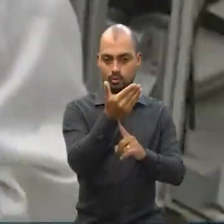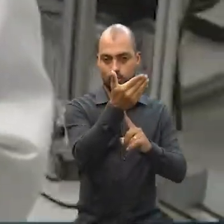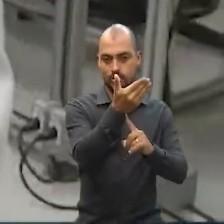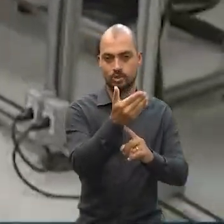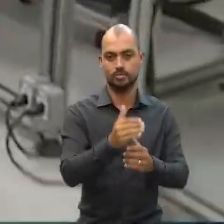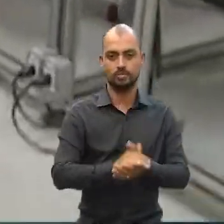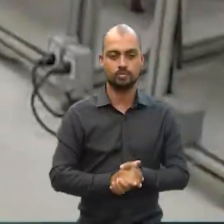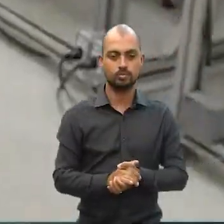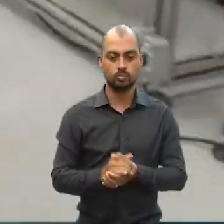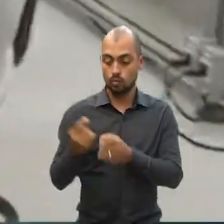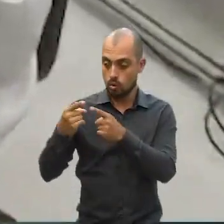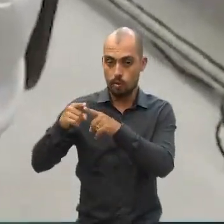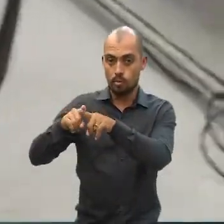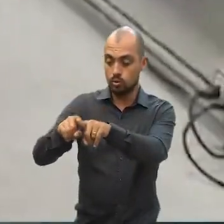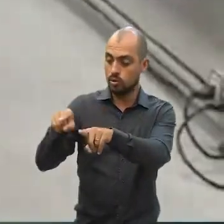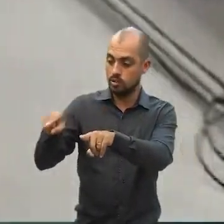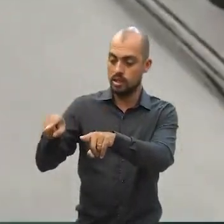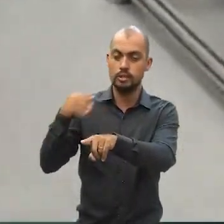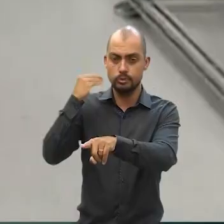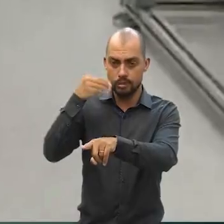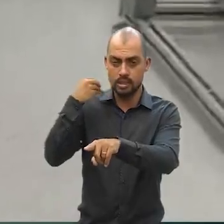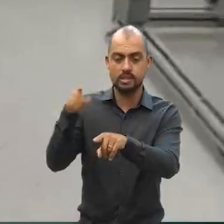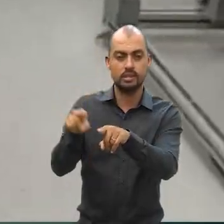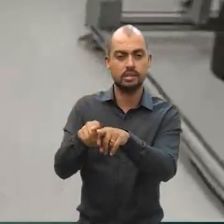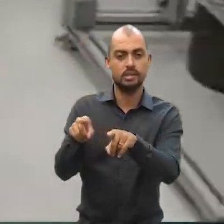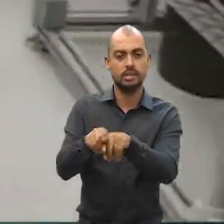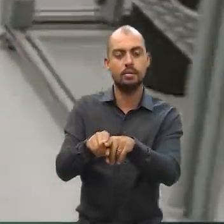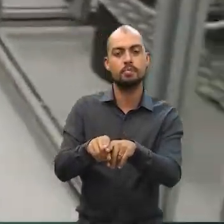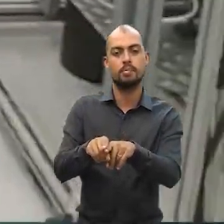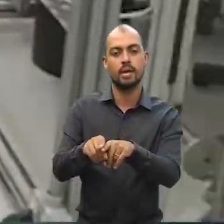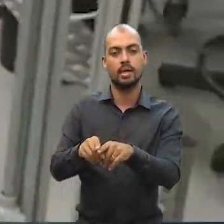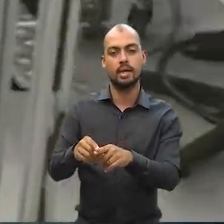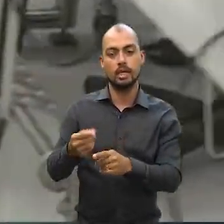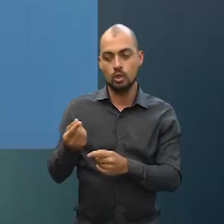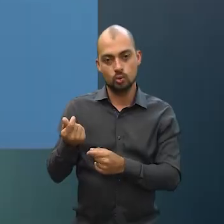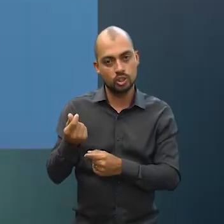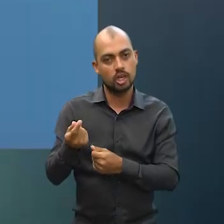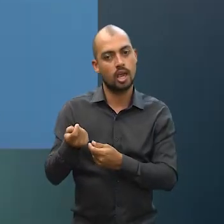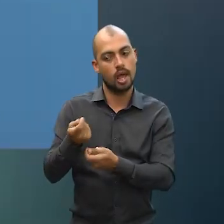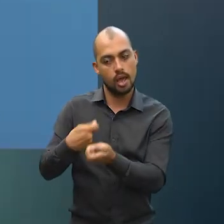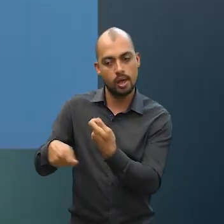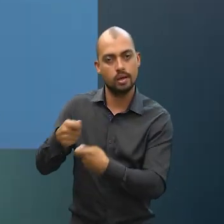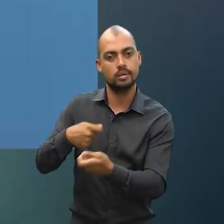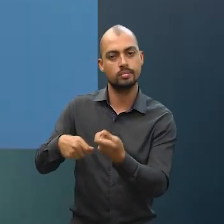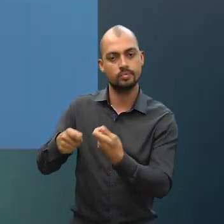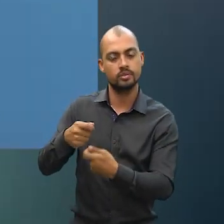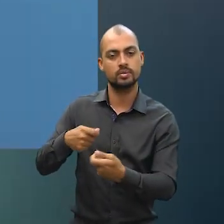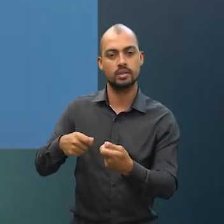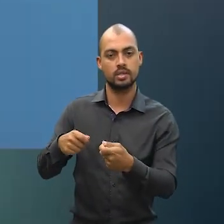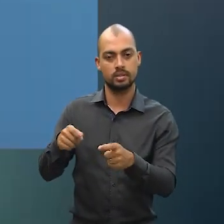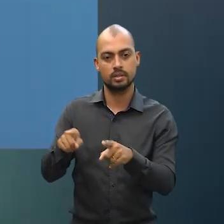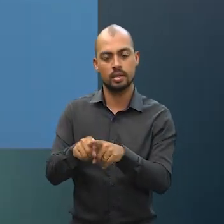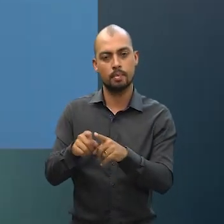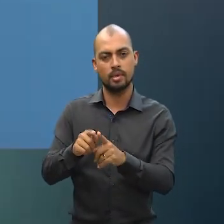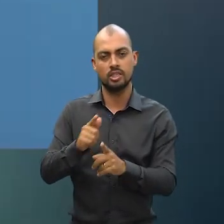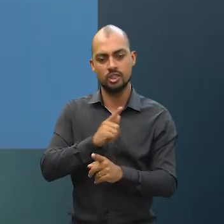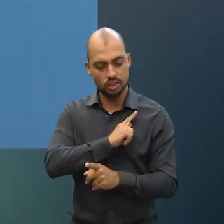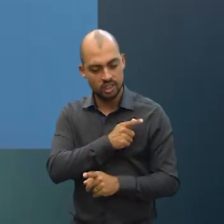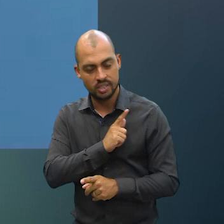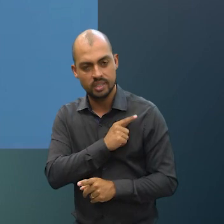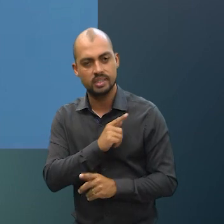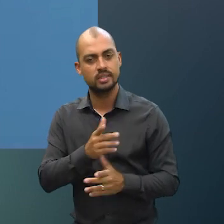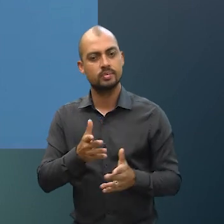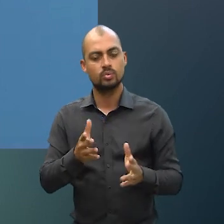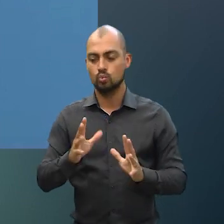sócio Hidalgo tem uma ótima experiência complementar na área financeira e toda a parte de gerenciamento,